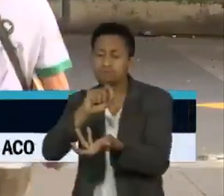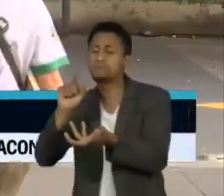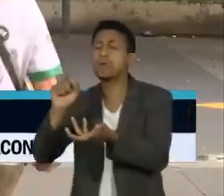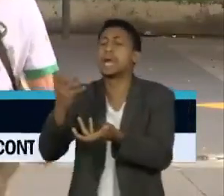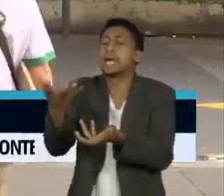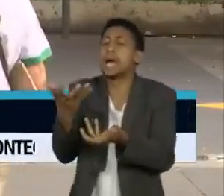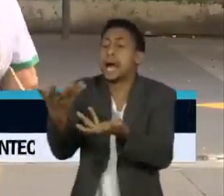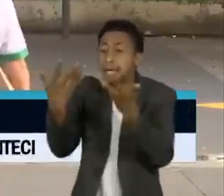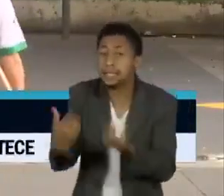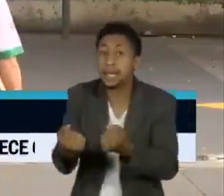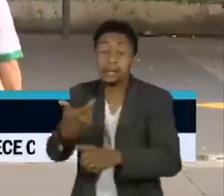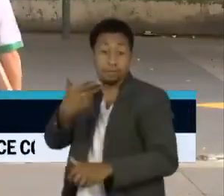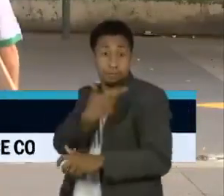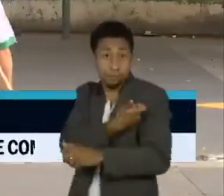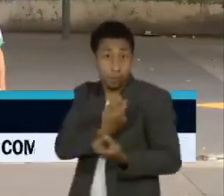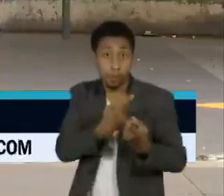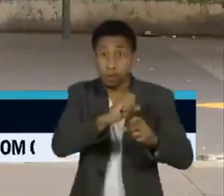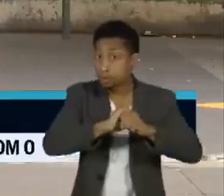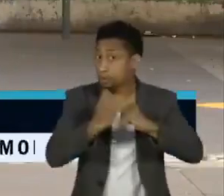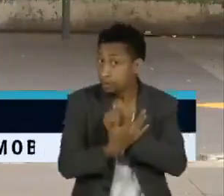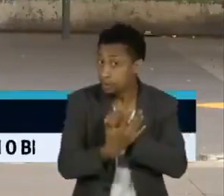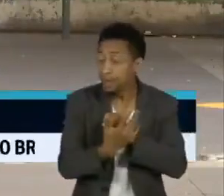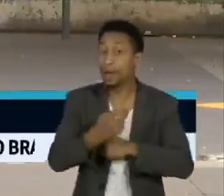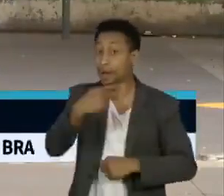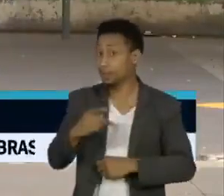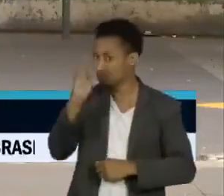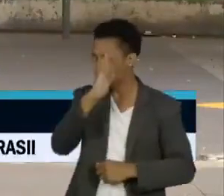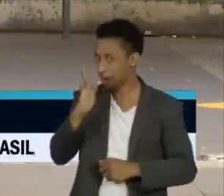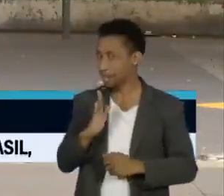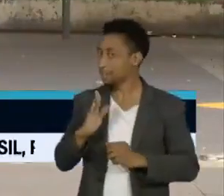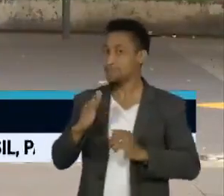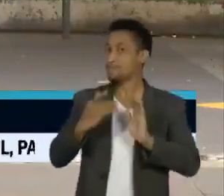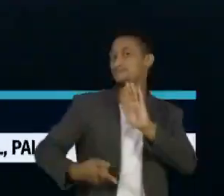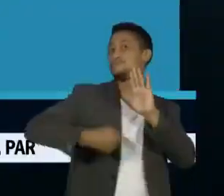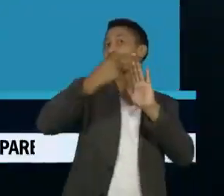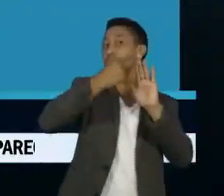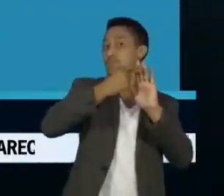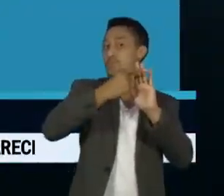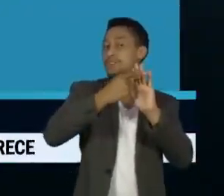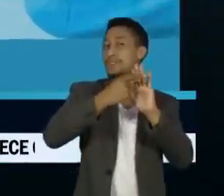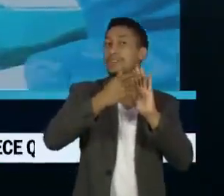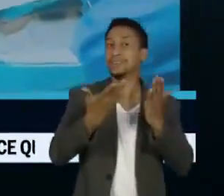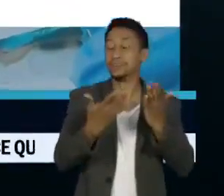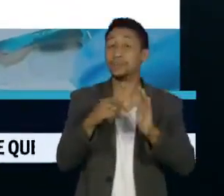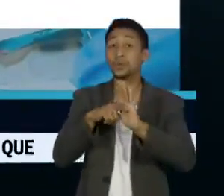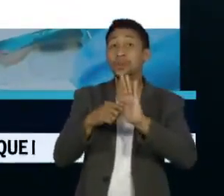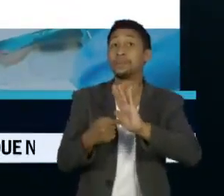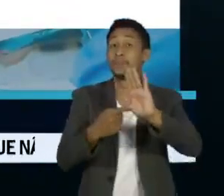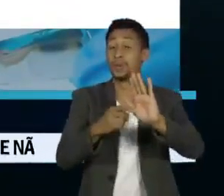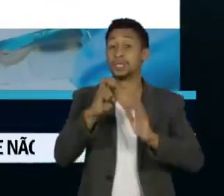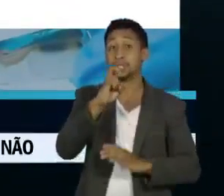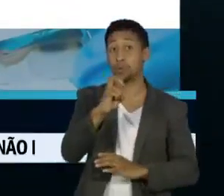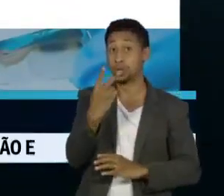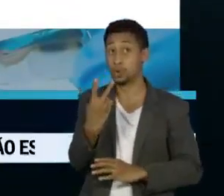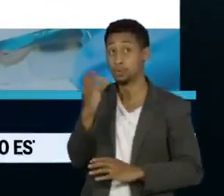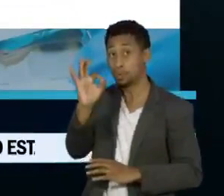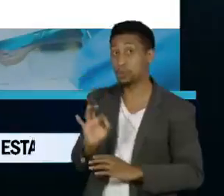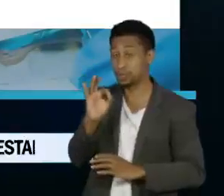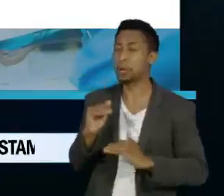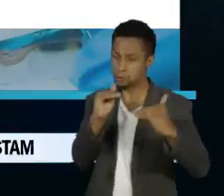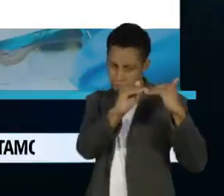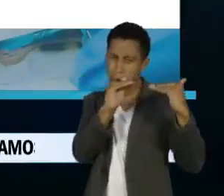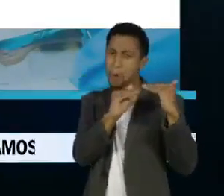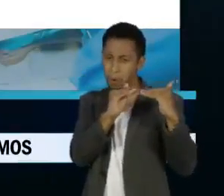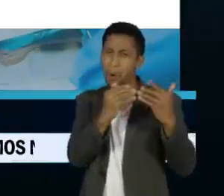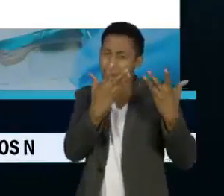vacinadas contra a Covid-19. E os brasileiros estão no topo da lista. Segundo o estudo, 52% disseram